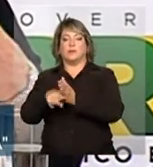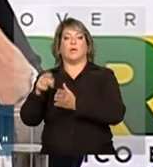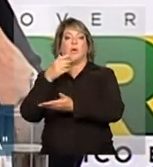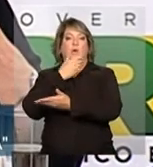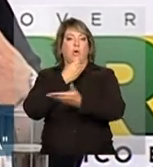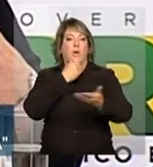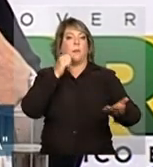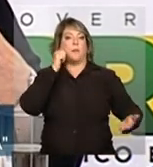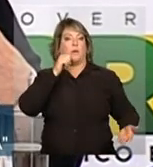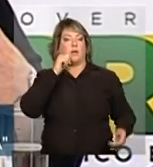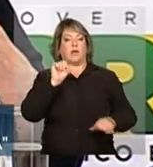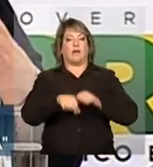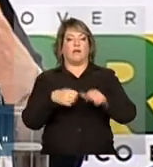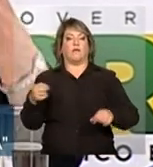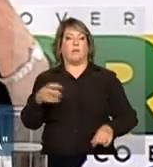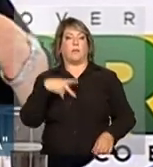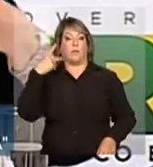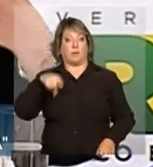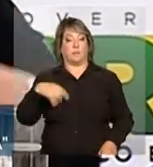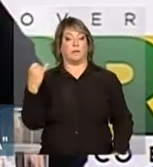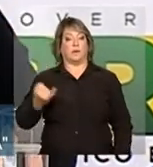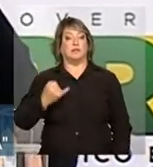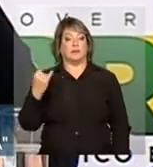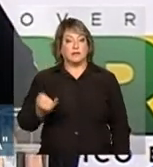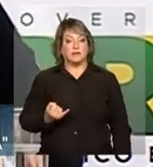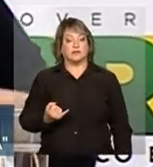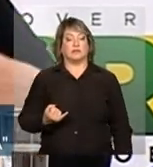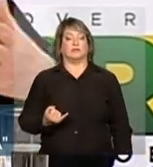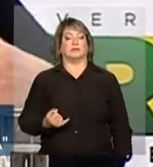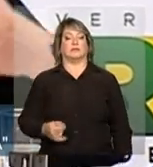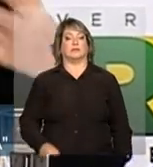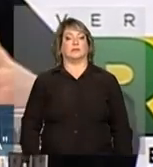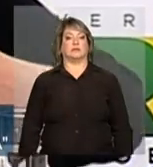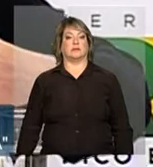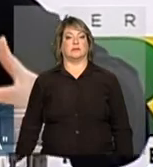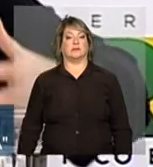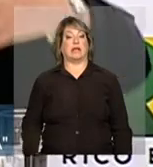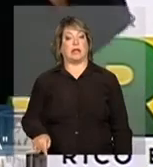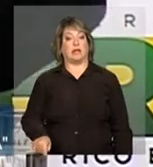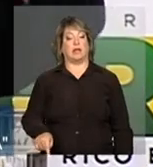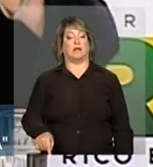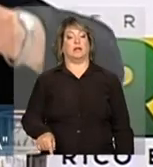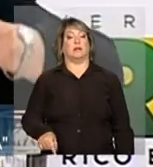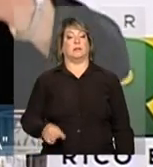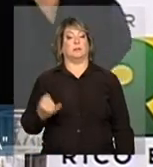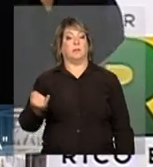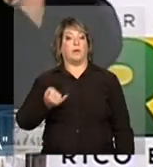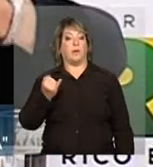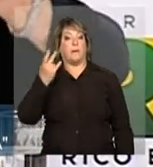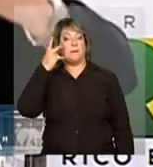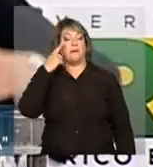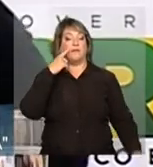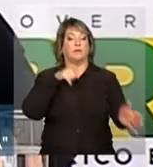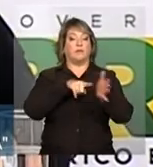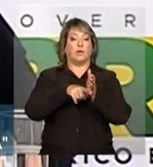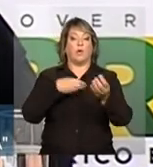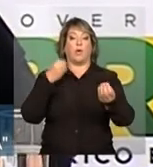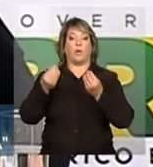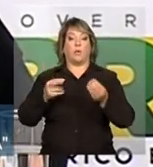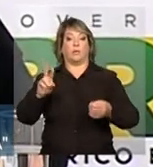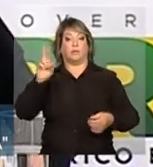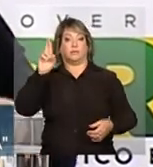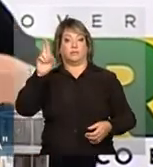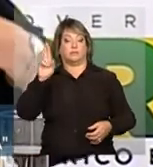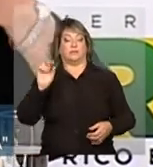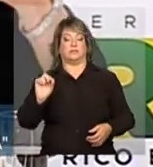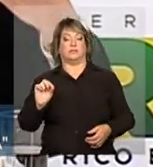mulheres, a reforma política importante, útil para balançar a representação